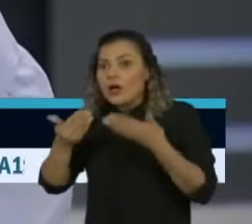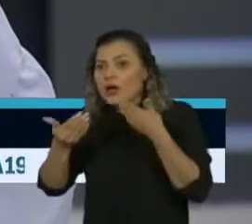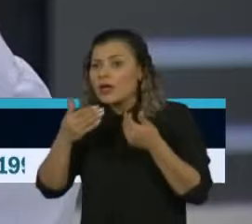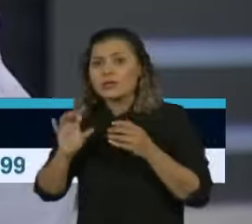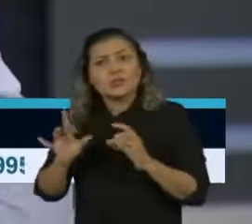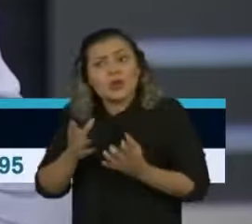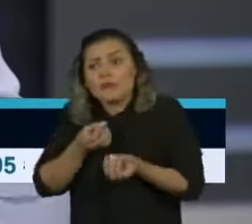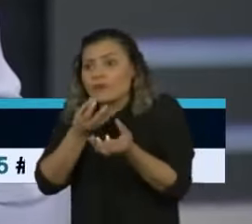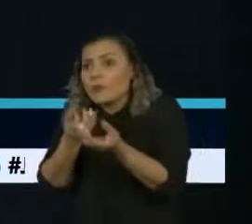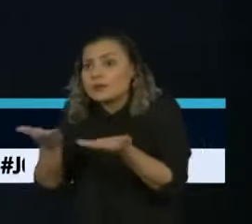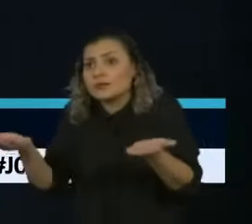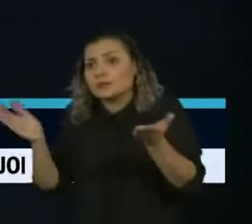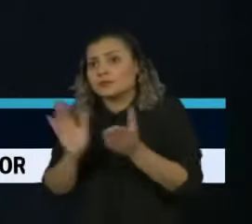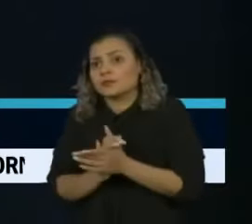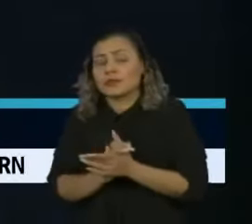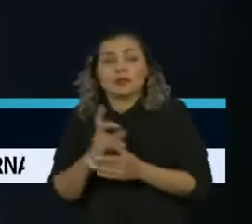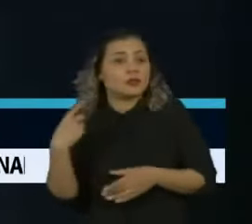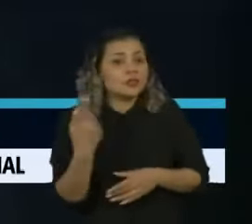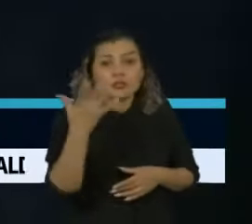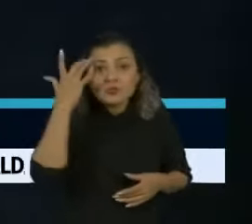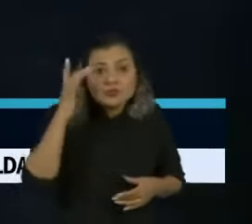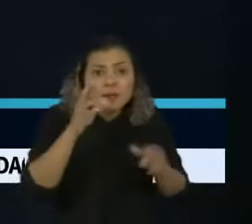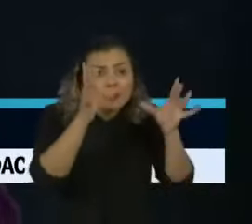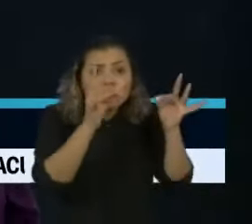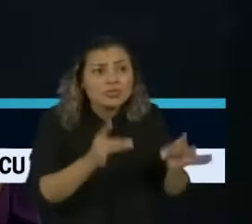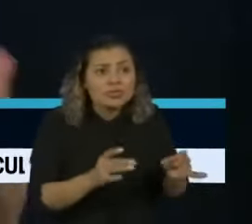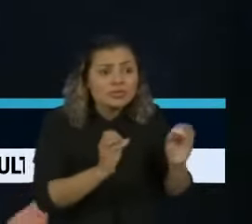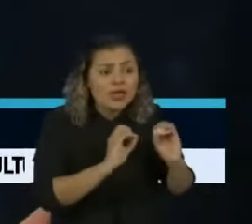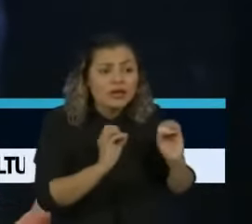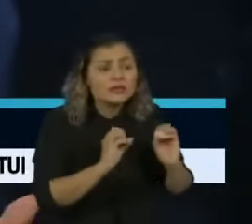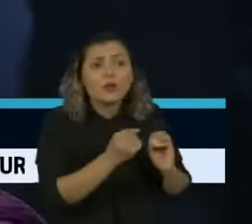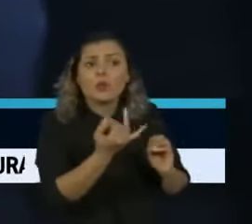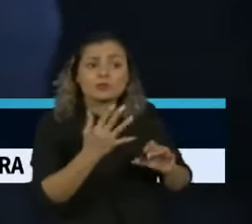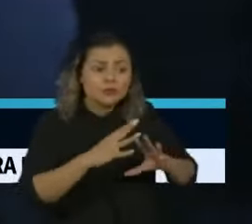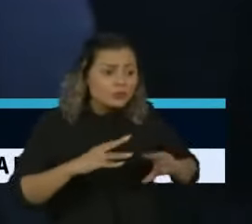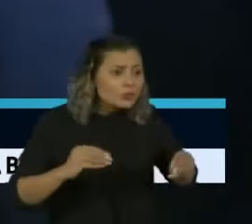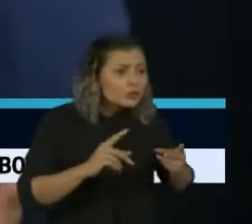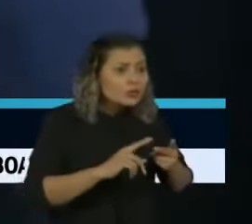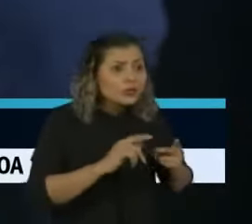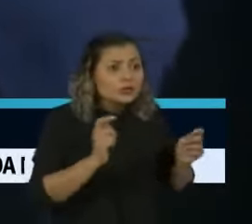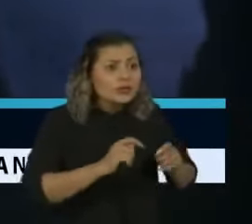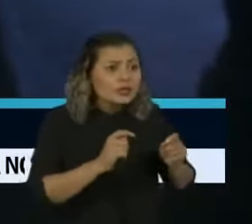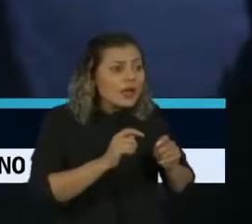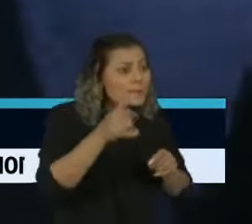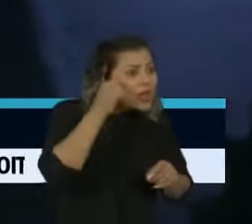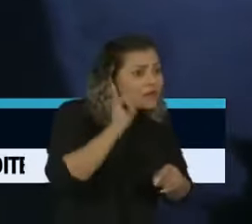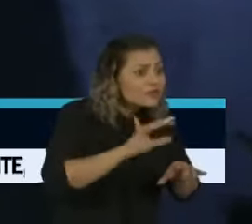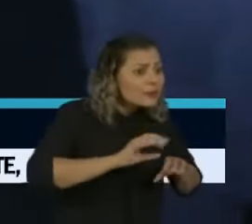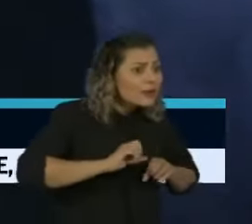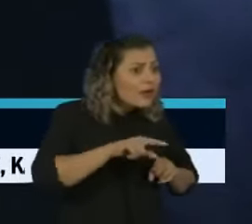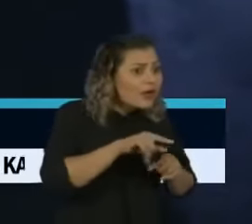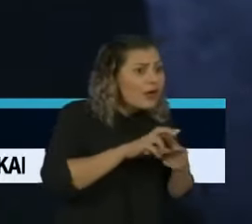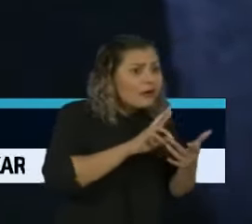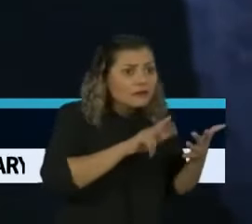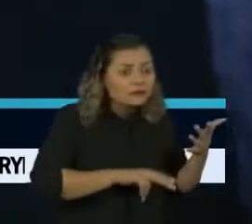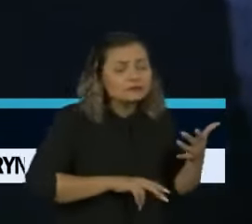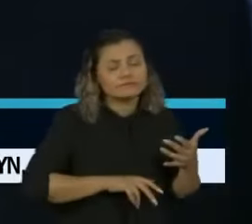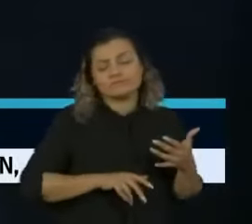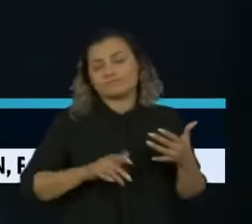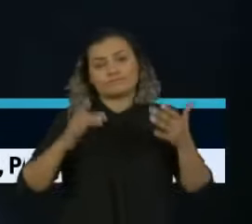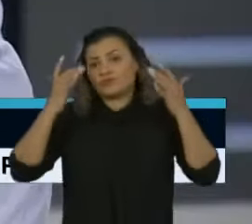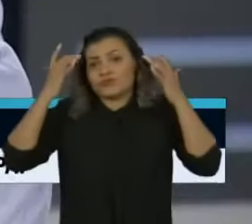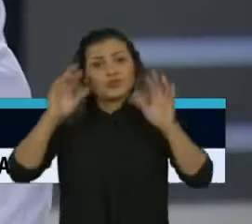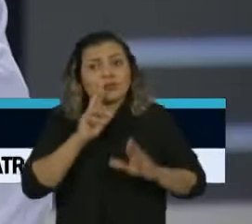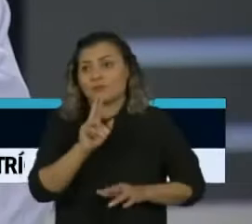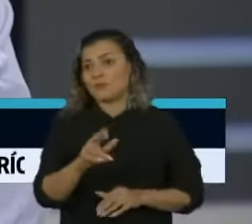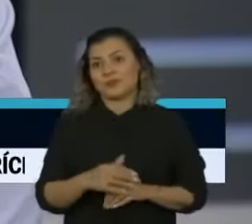dá para fazer. Sim, então a gente ainda não sabe falar sobre a chance de cura ou se há como prevenir uma síndrome como essa. Não. Talvez